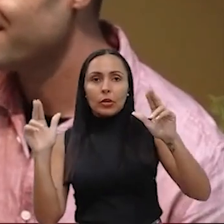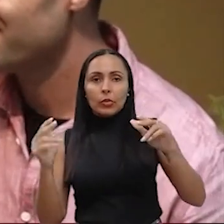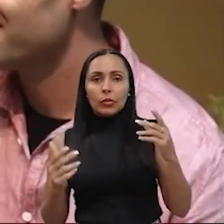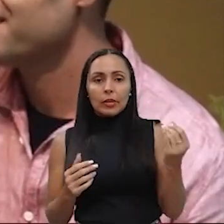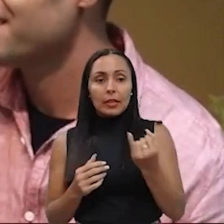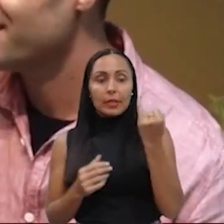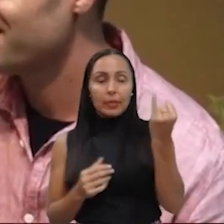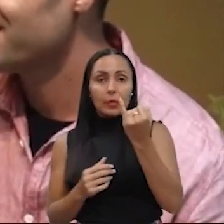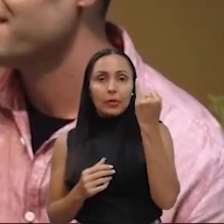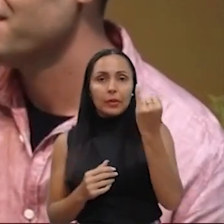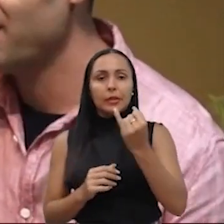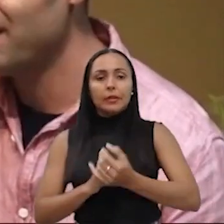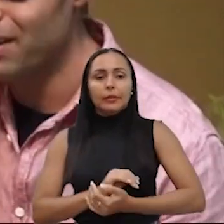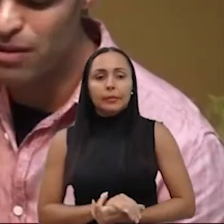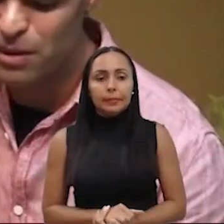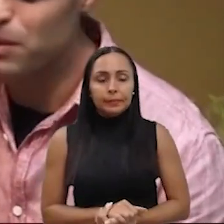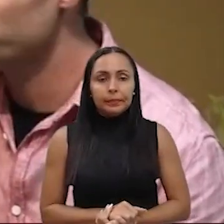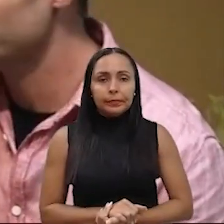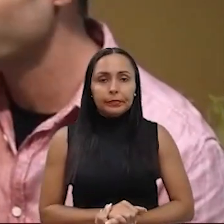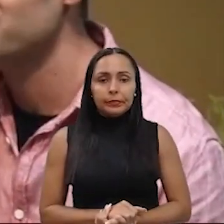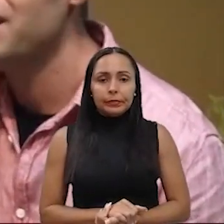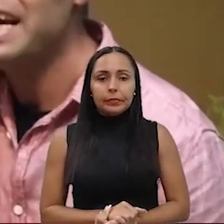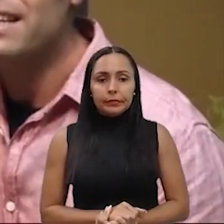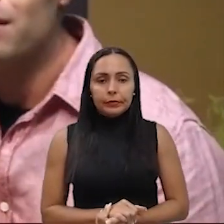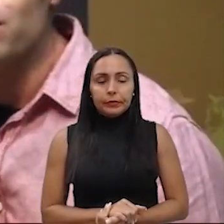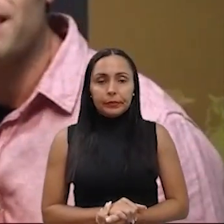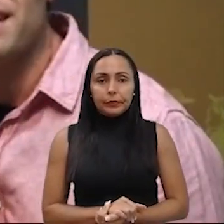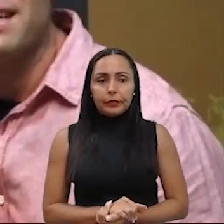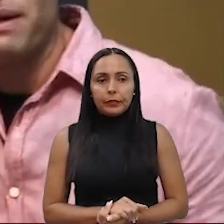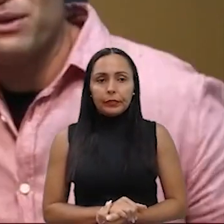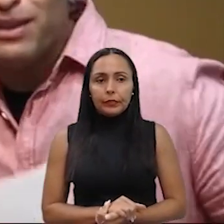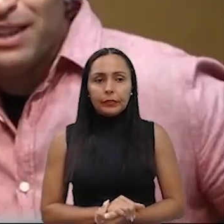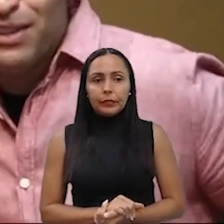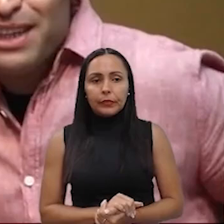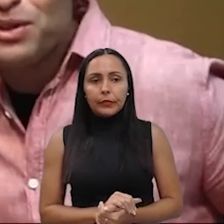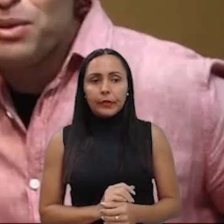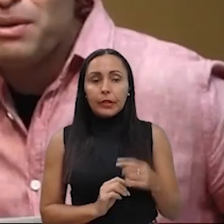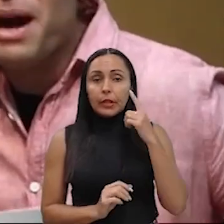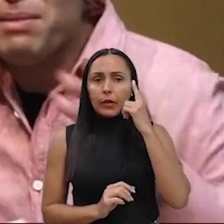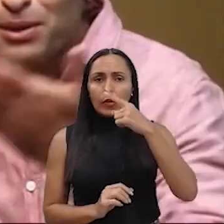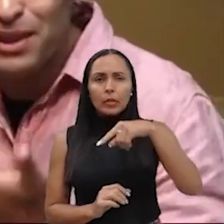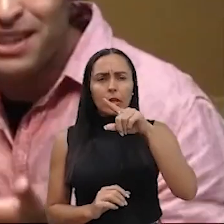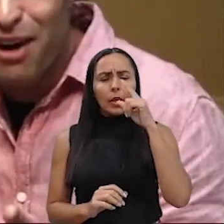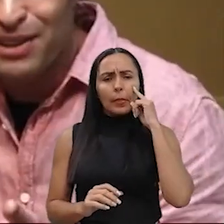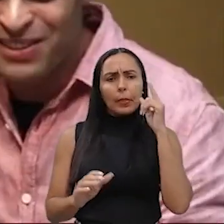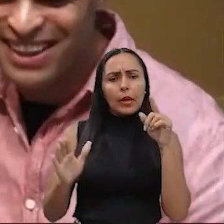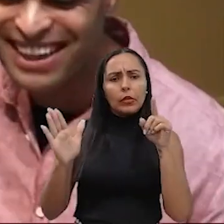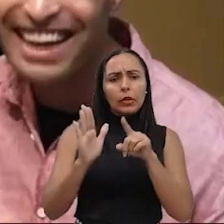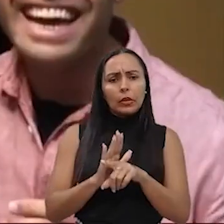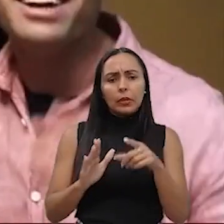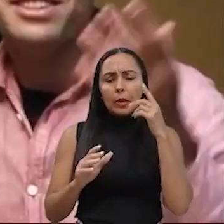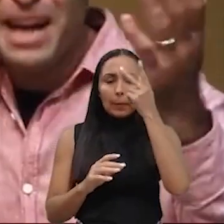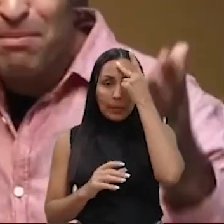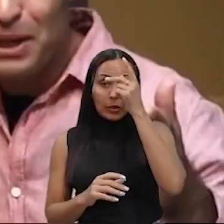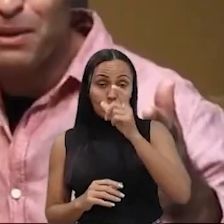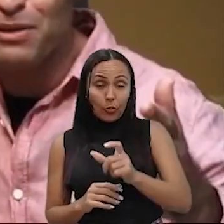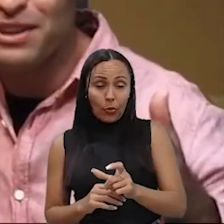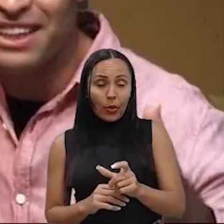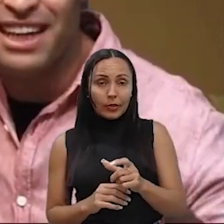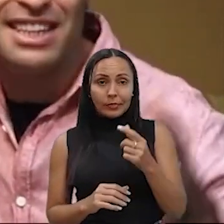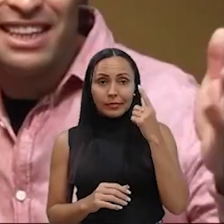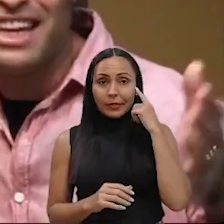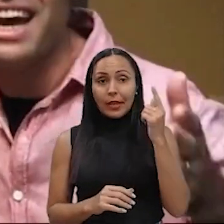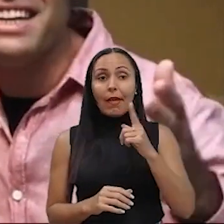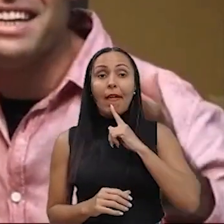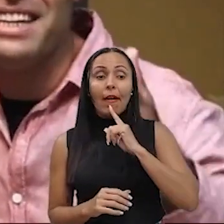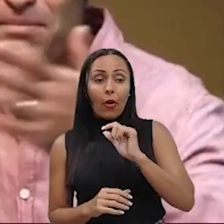importantes para a atuação deles. Valeu, Álvaro, muito obrigado. Se você está se perguntando, né, sobre a pessoa de Álvaro, eu já amplio para